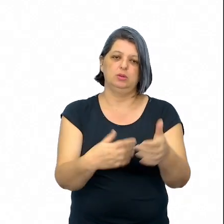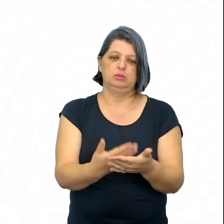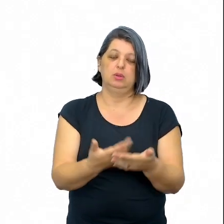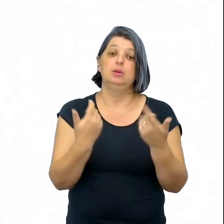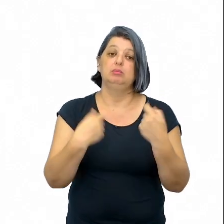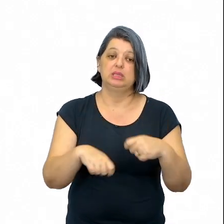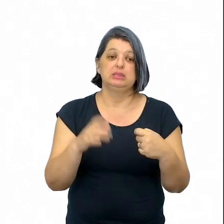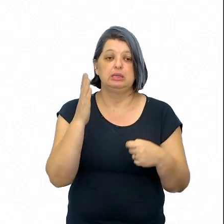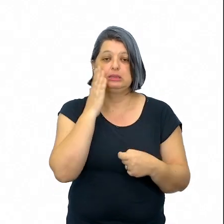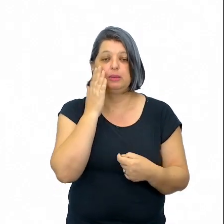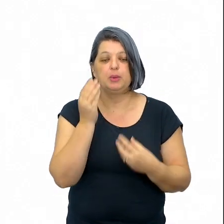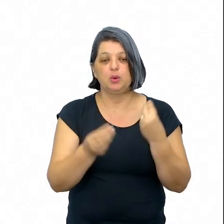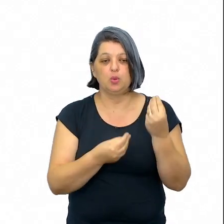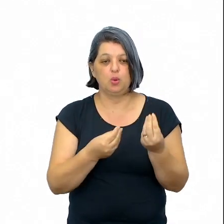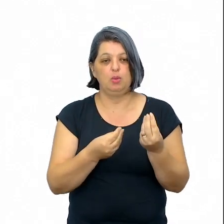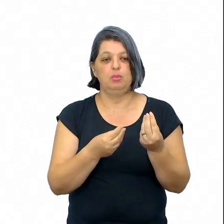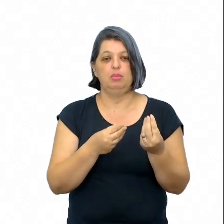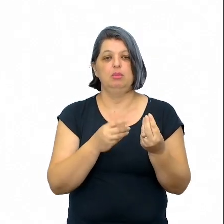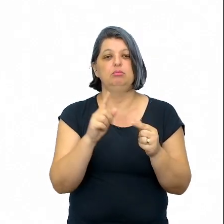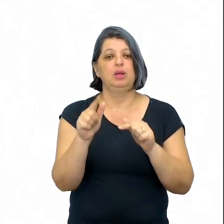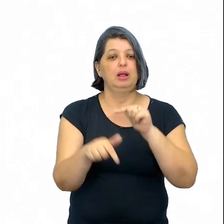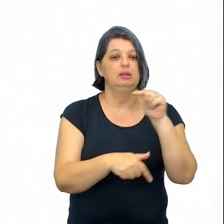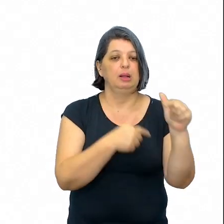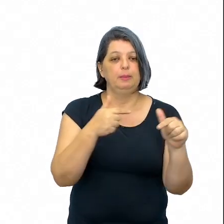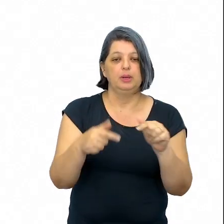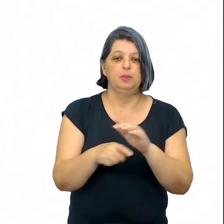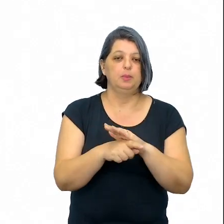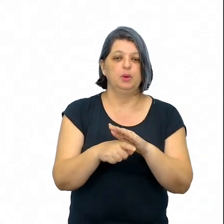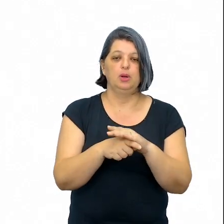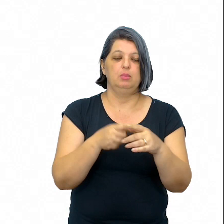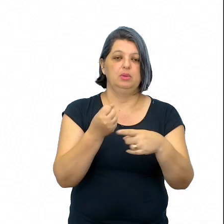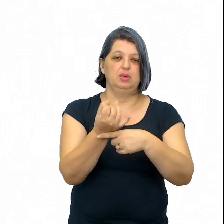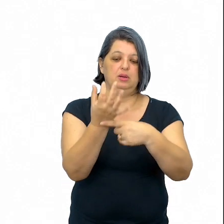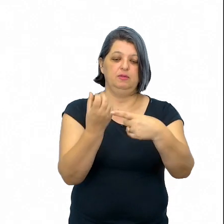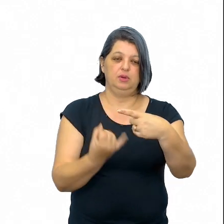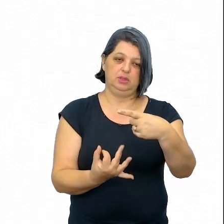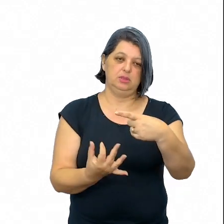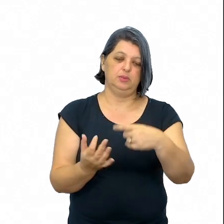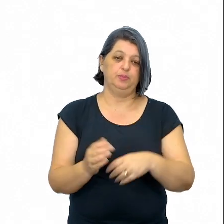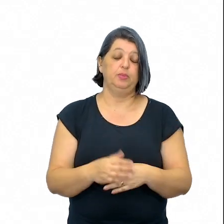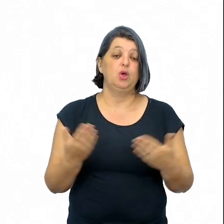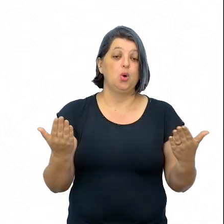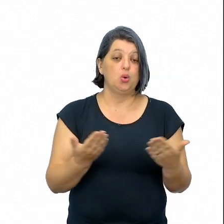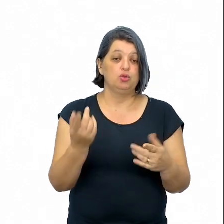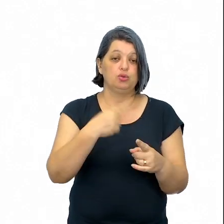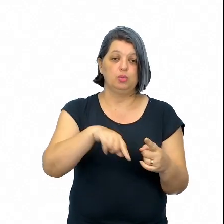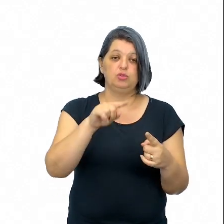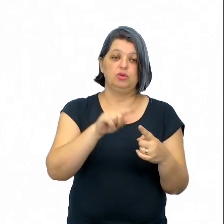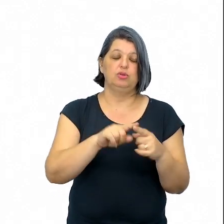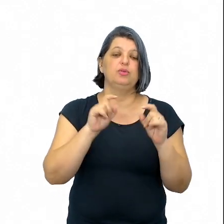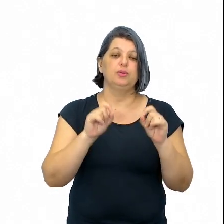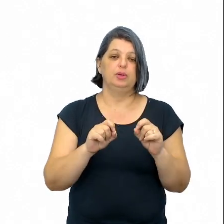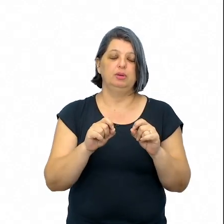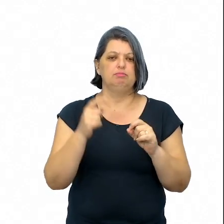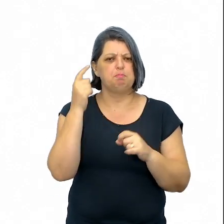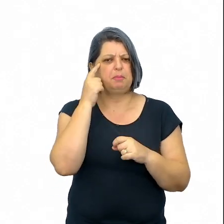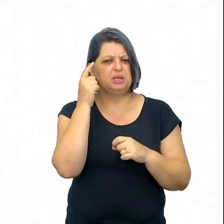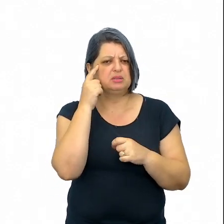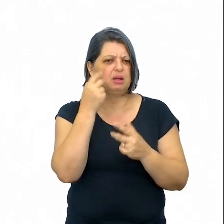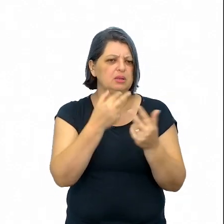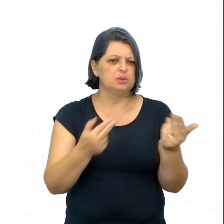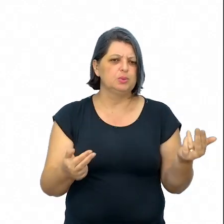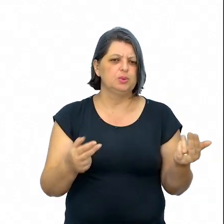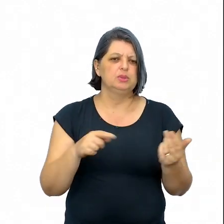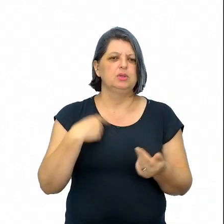problema aí, que é trabalhar com as nossas frações. Então, o objetivo de hoje é a gente pensar um pouquinho mais sobre isso.